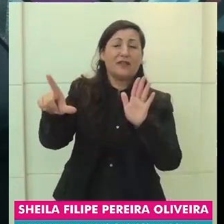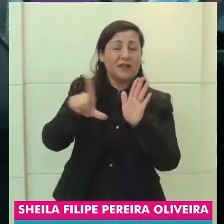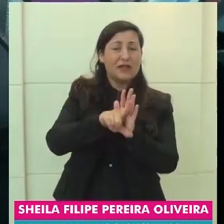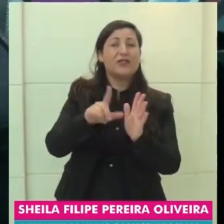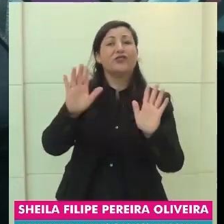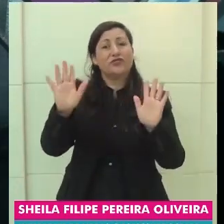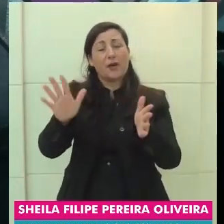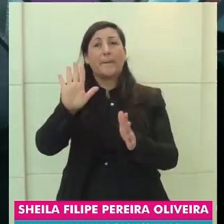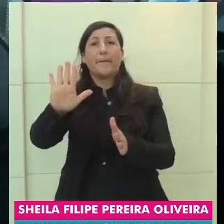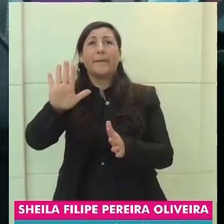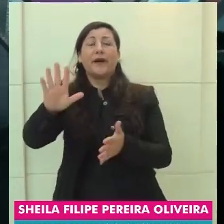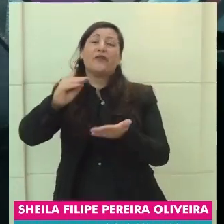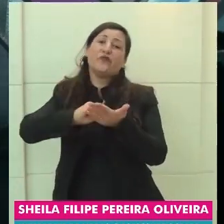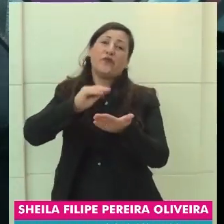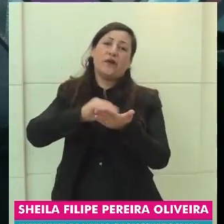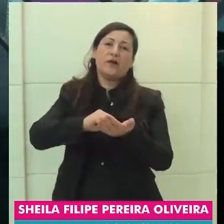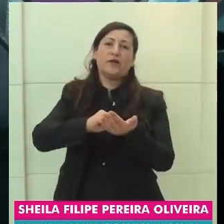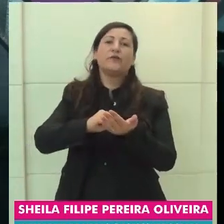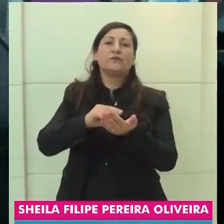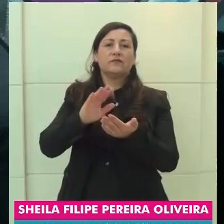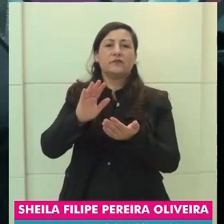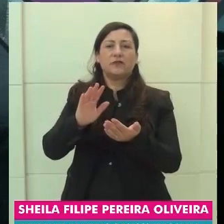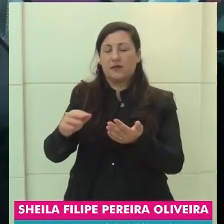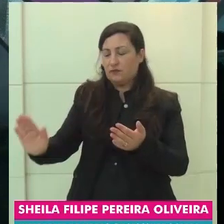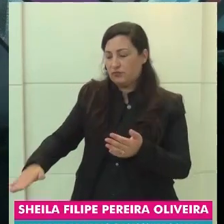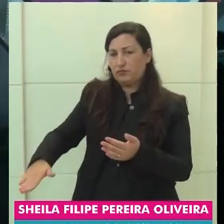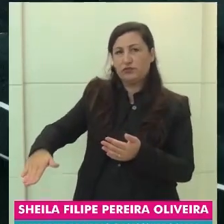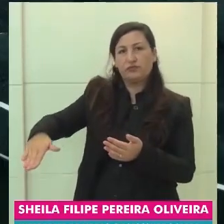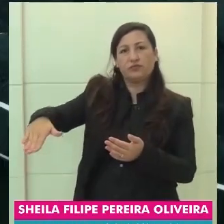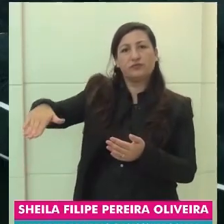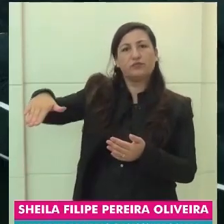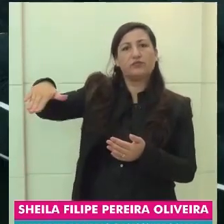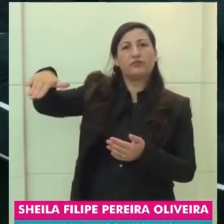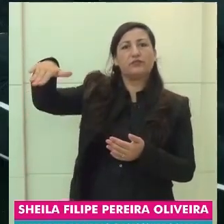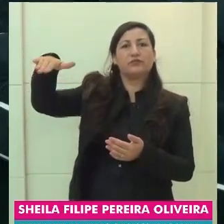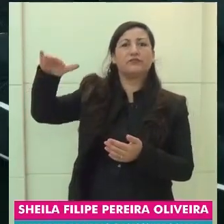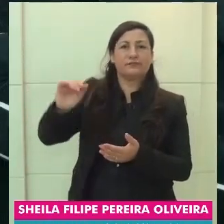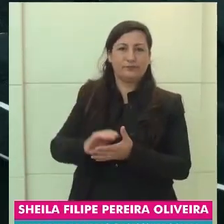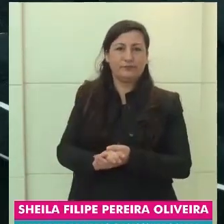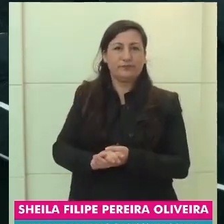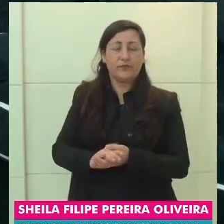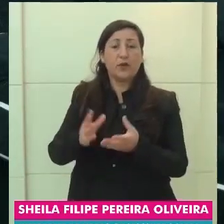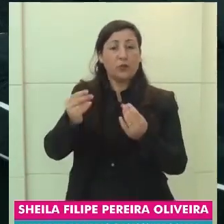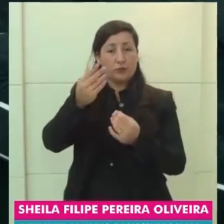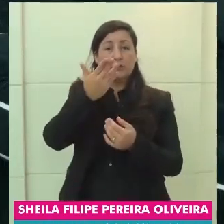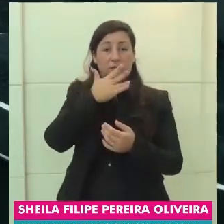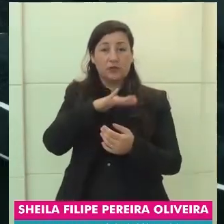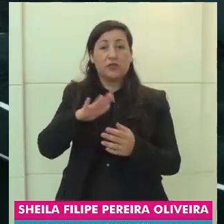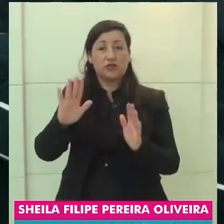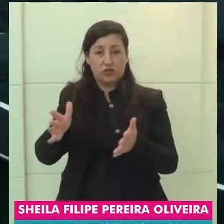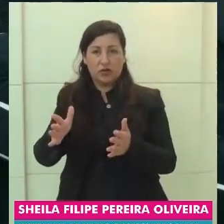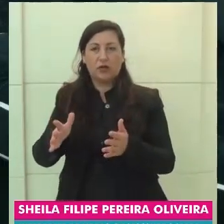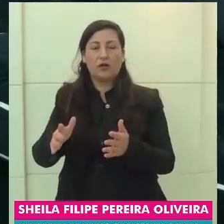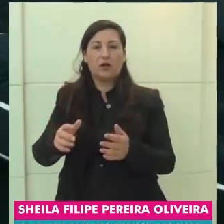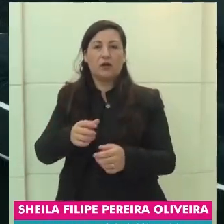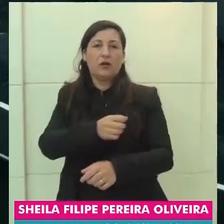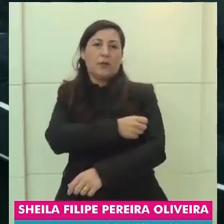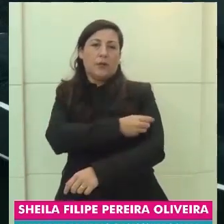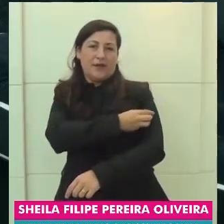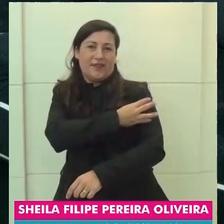A mãe teve aqui, esses dias a gente falou sobre isso. maioria das crianças do ensino regular já sabem, sabe?